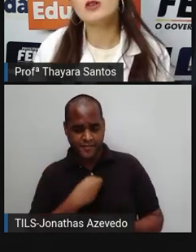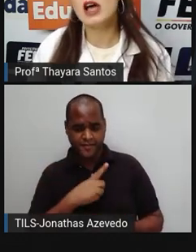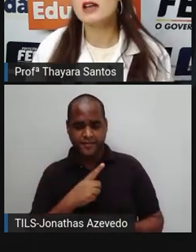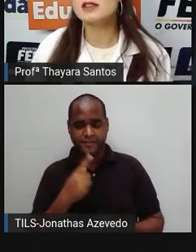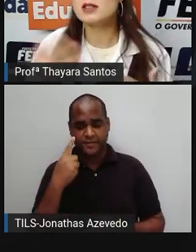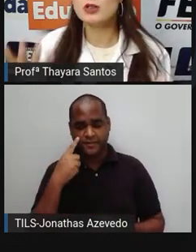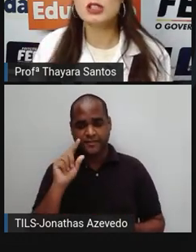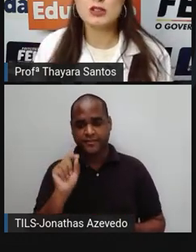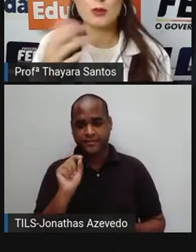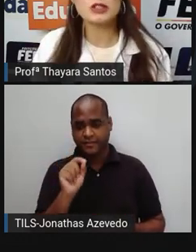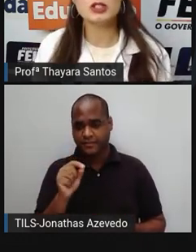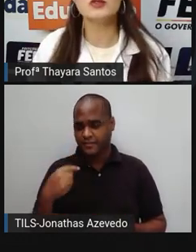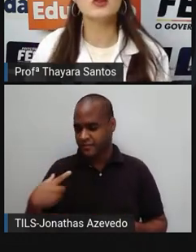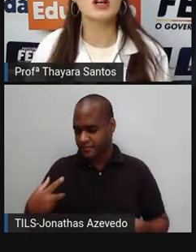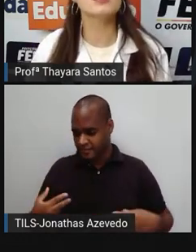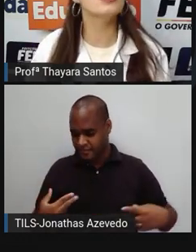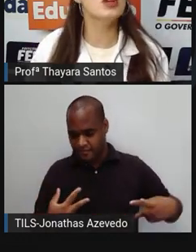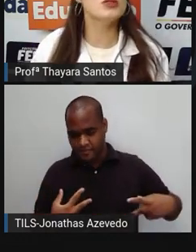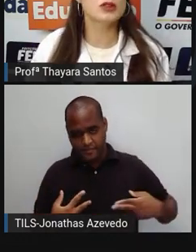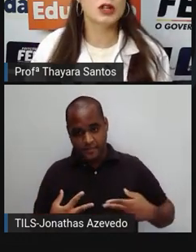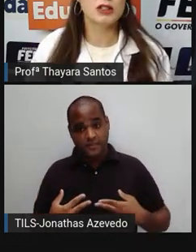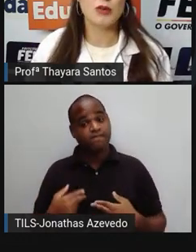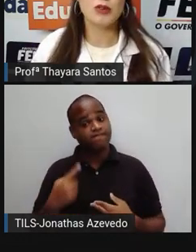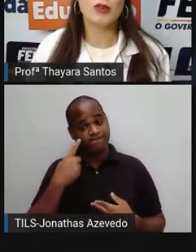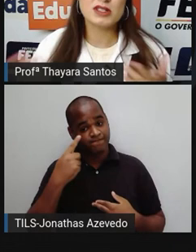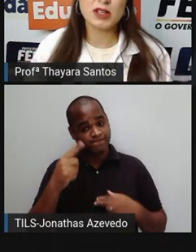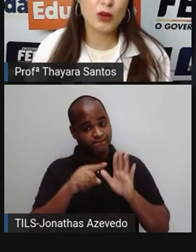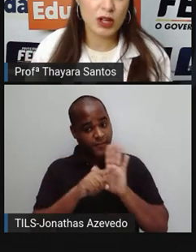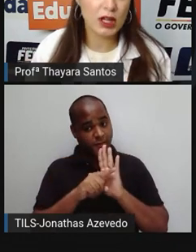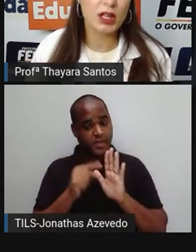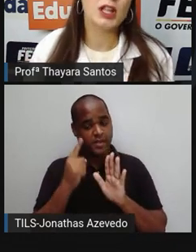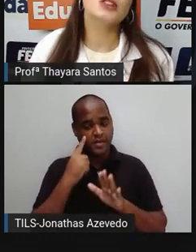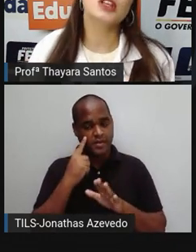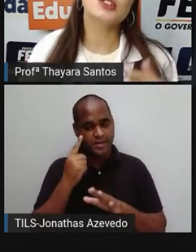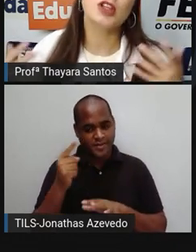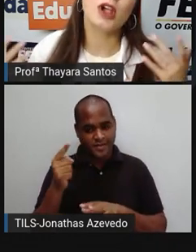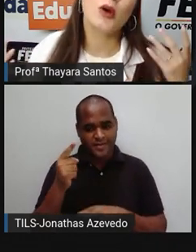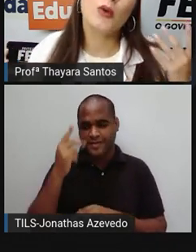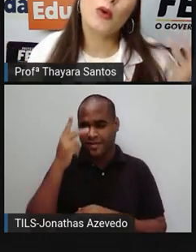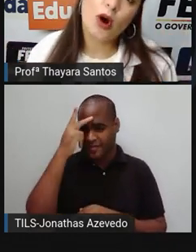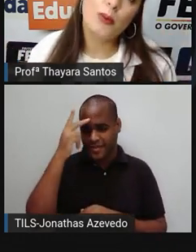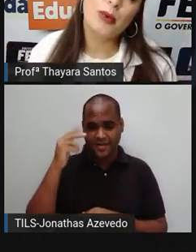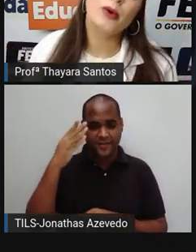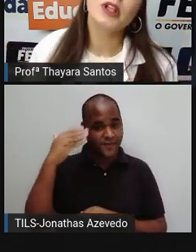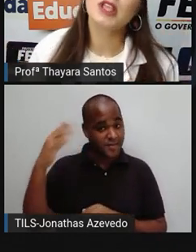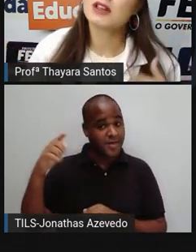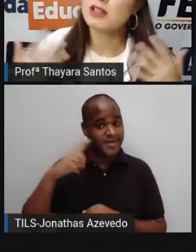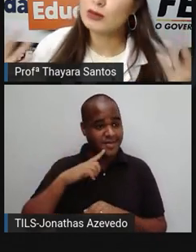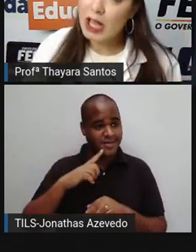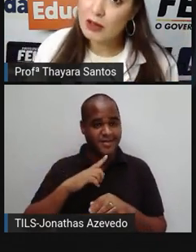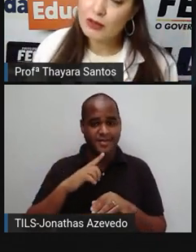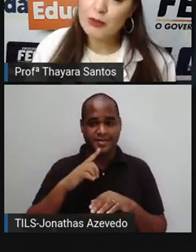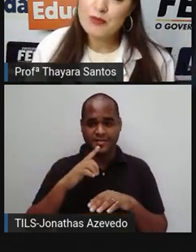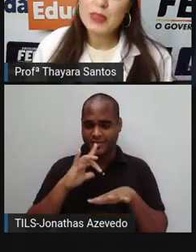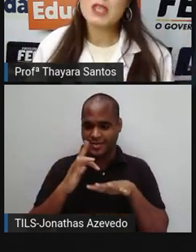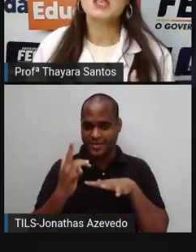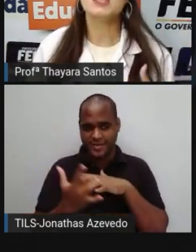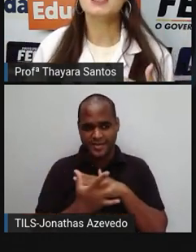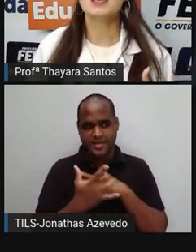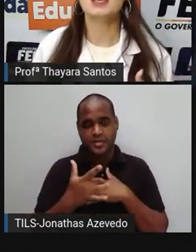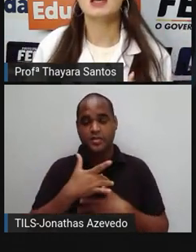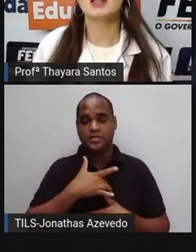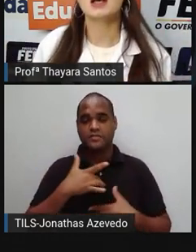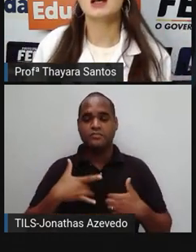acabam recorrendo essa cirurgia como a gente viu no caso do vídeo é uma influência agora que já tinha um corpo que era saudável